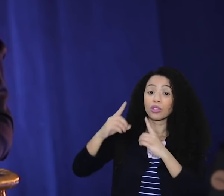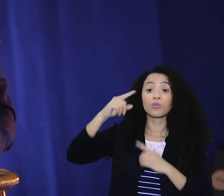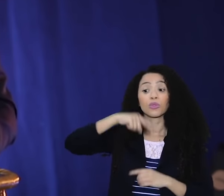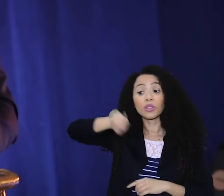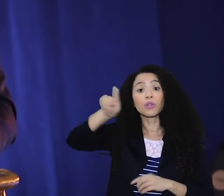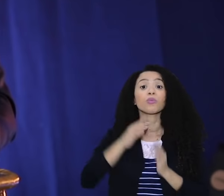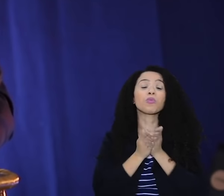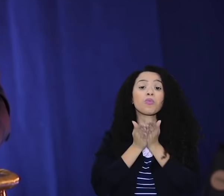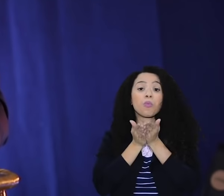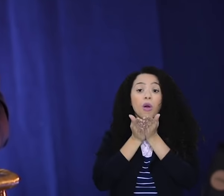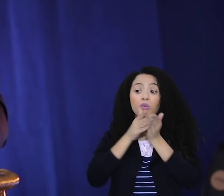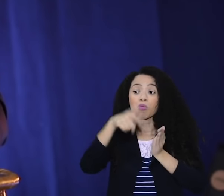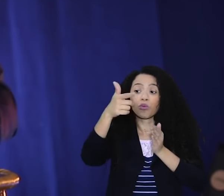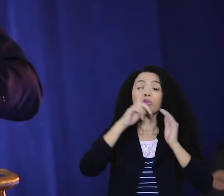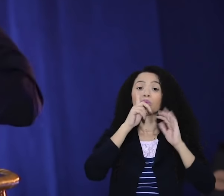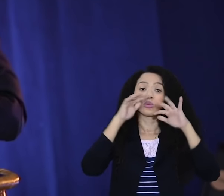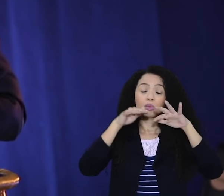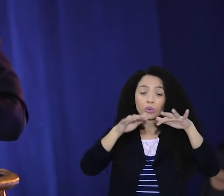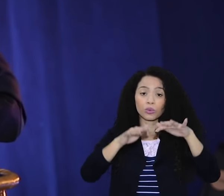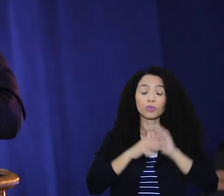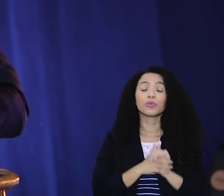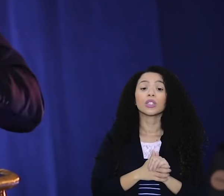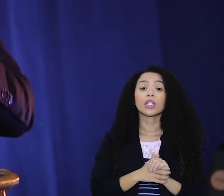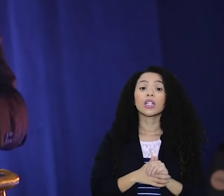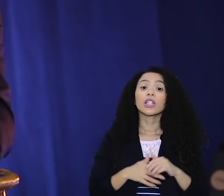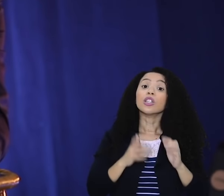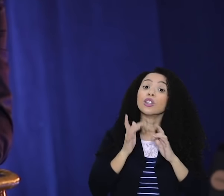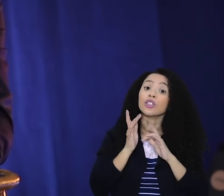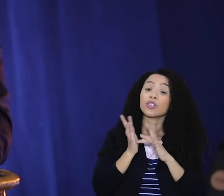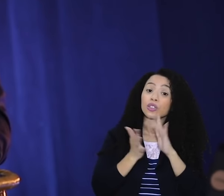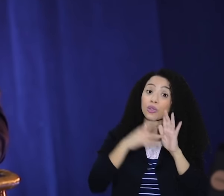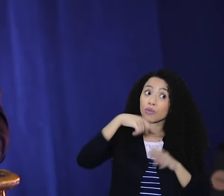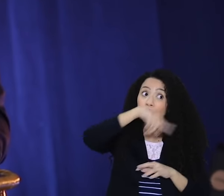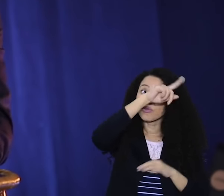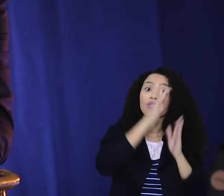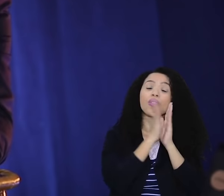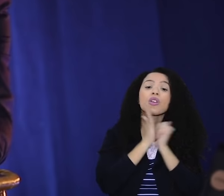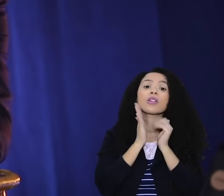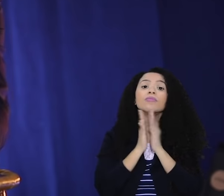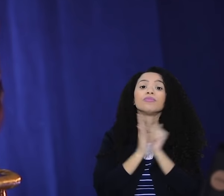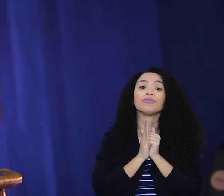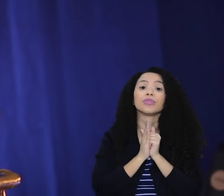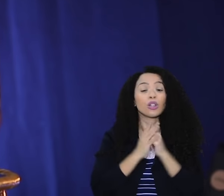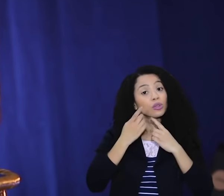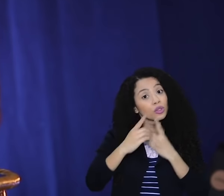para o outro lado, na margem. E ele, por sua vez, subiu para orar na presença de Deus. Os discípulos então tomaram o barco